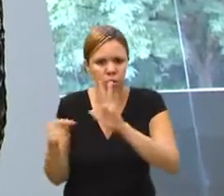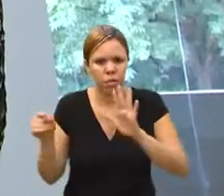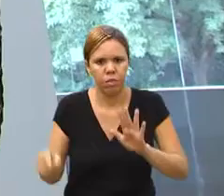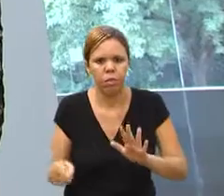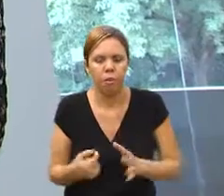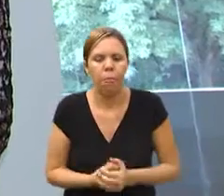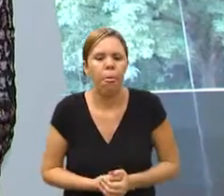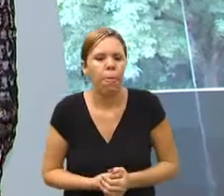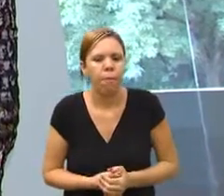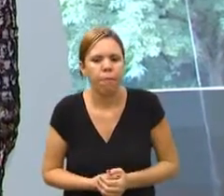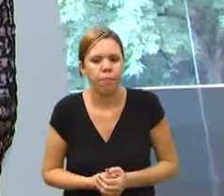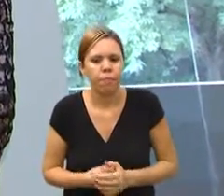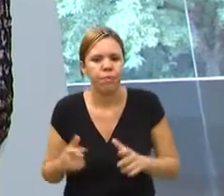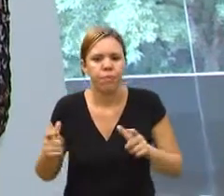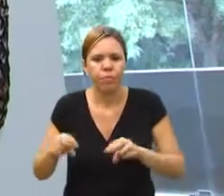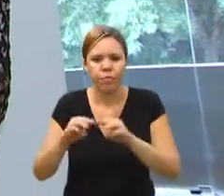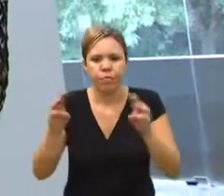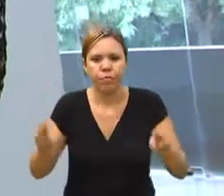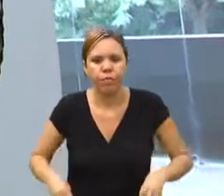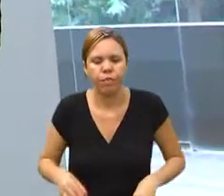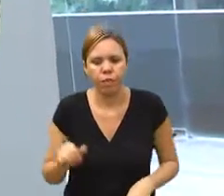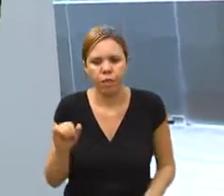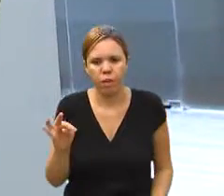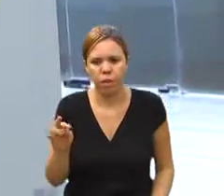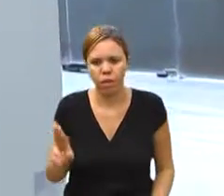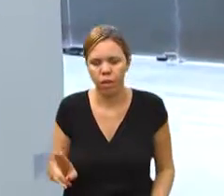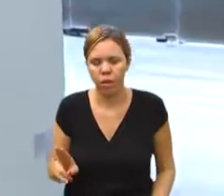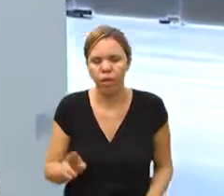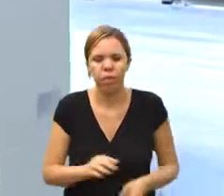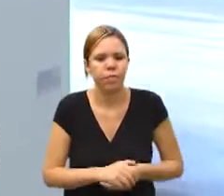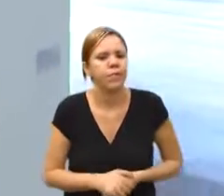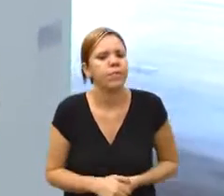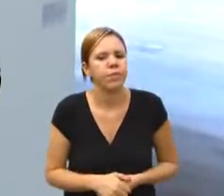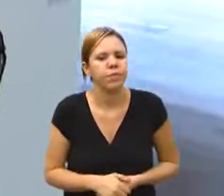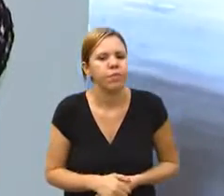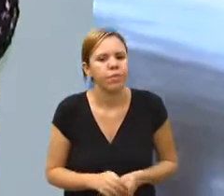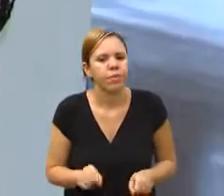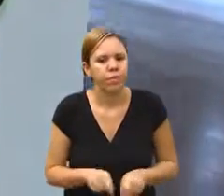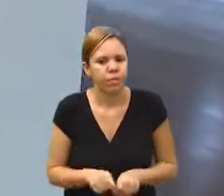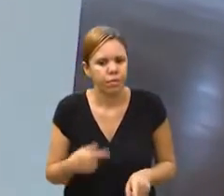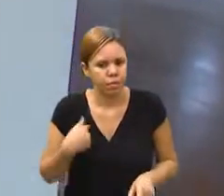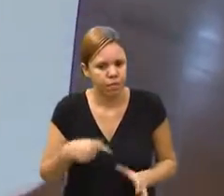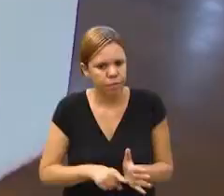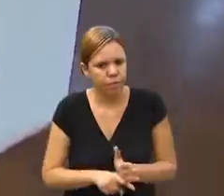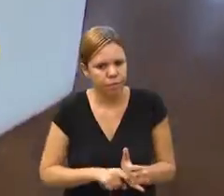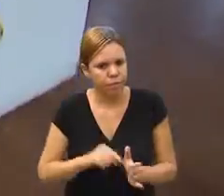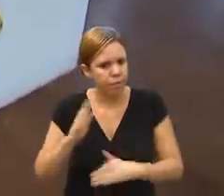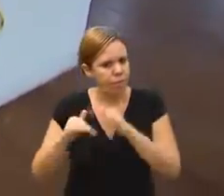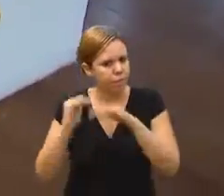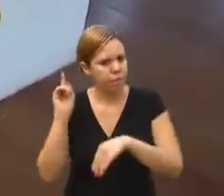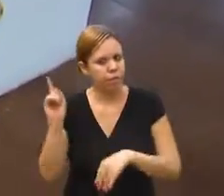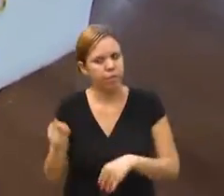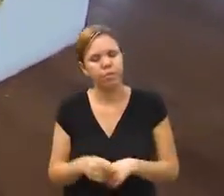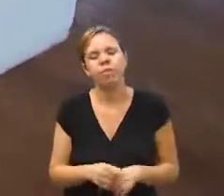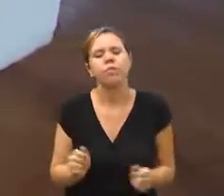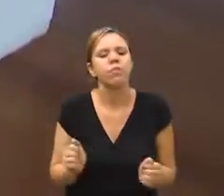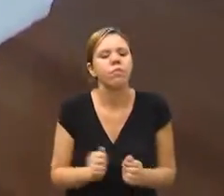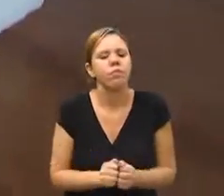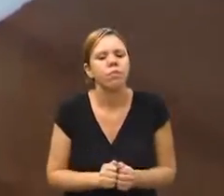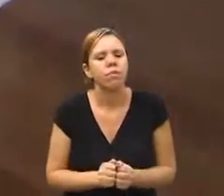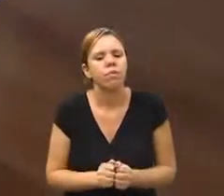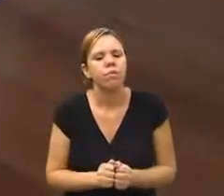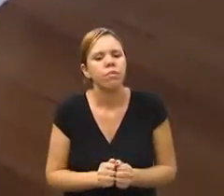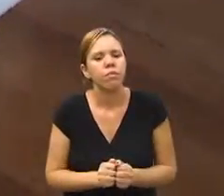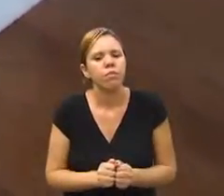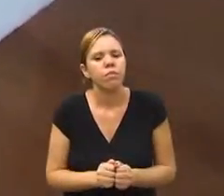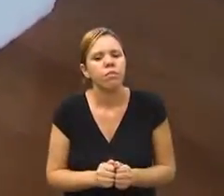agora na Fama Museu, que fica em Itu, que é da Fundação Marcos Amaro. Faz parte também da minha pesquisa que eu desenvolvi lá, juntamente com a